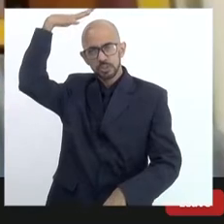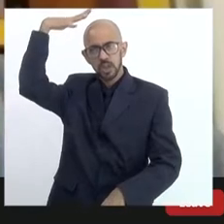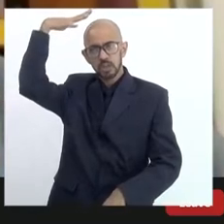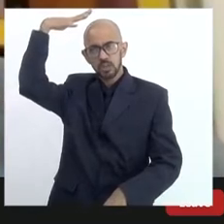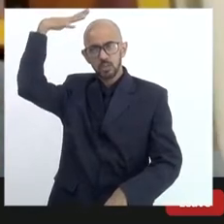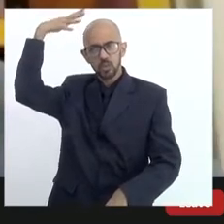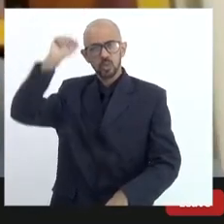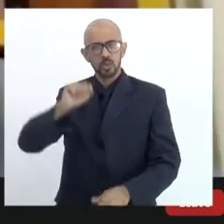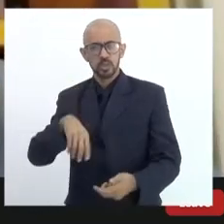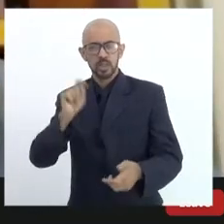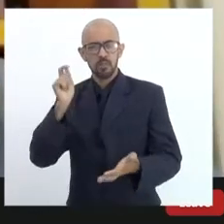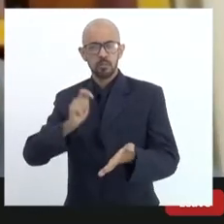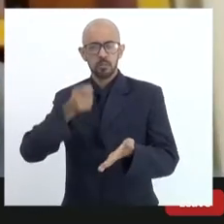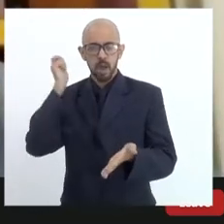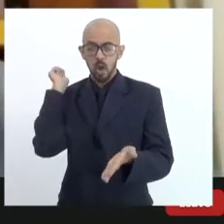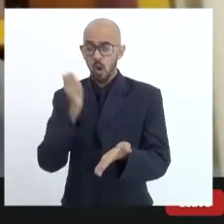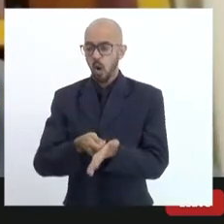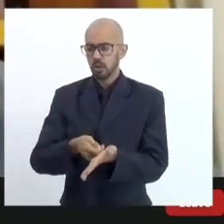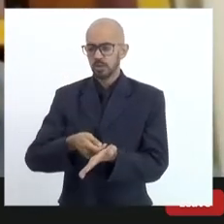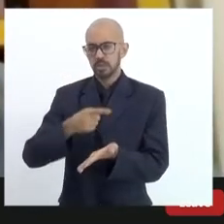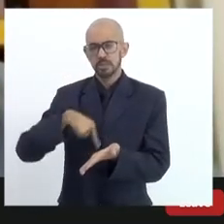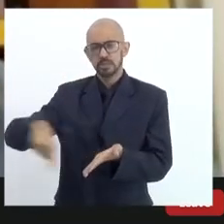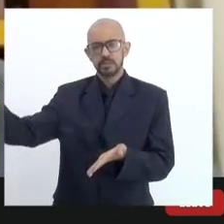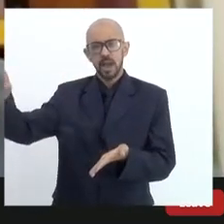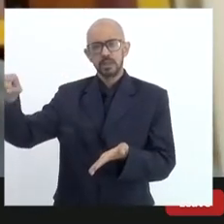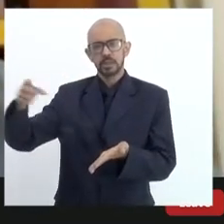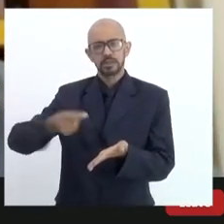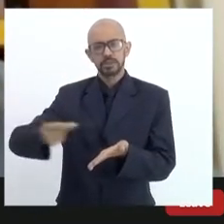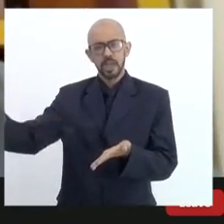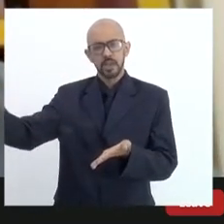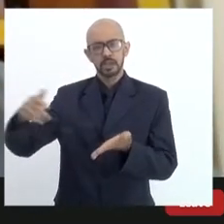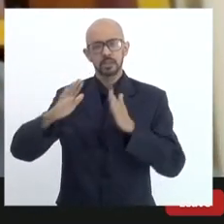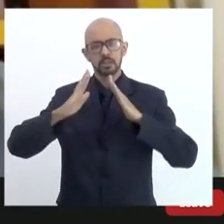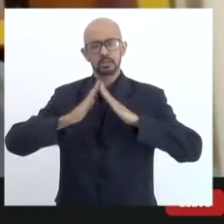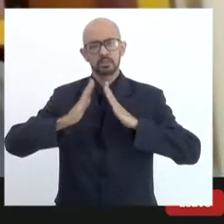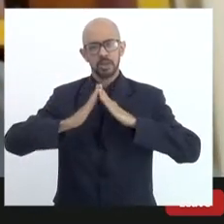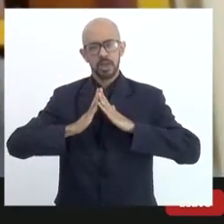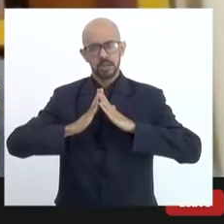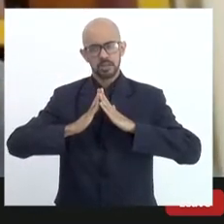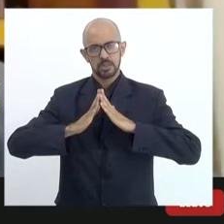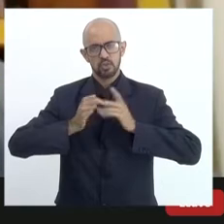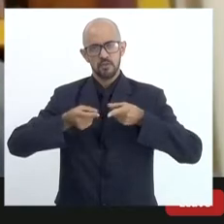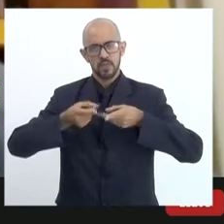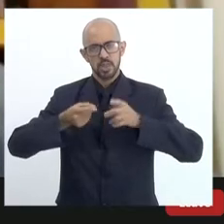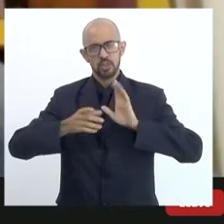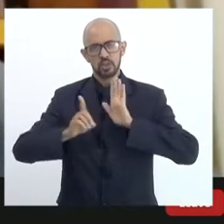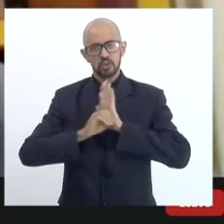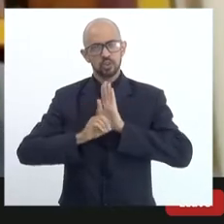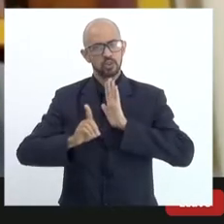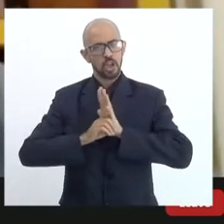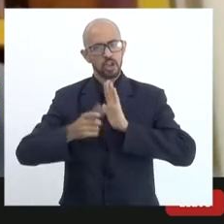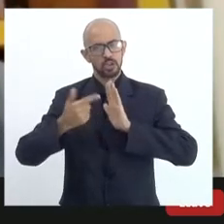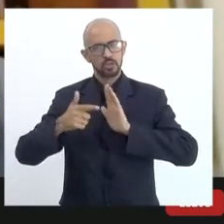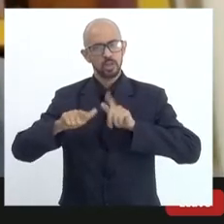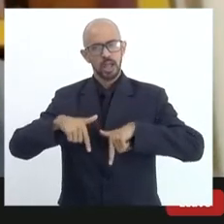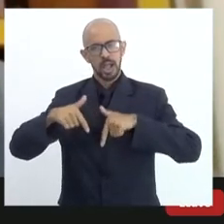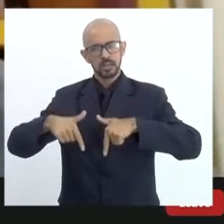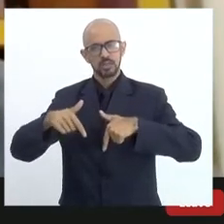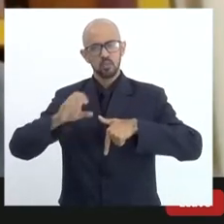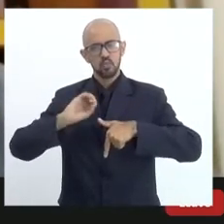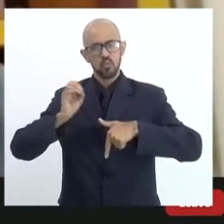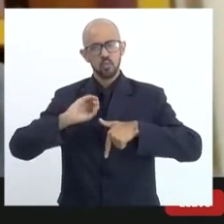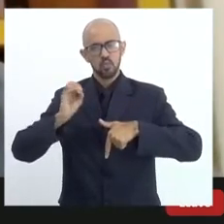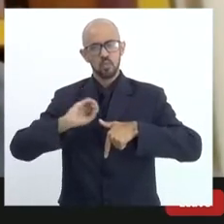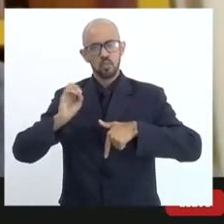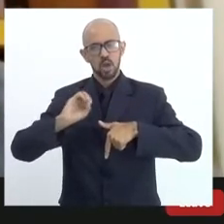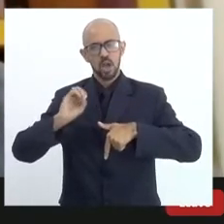retirada da sua casa de um traficante e você não vê a mesma atuação. É disso que eu estou querendo